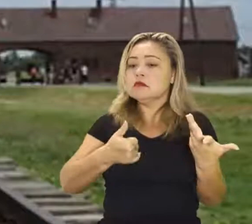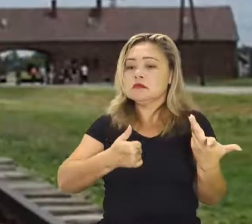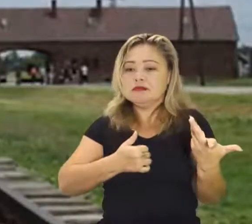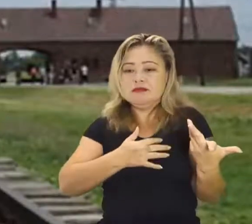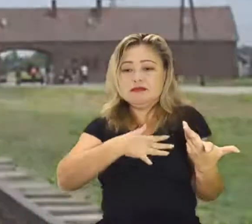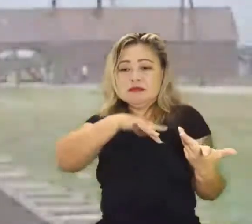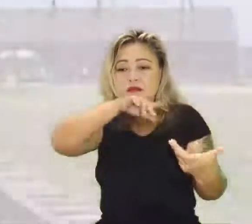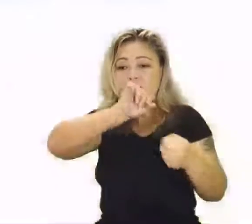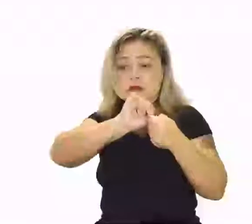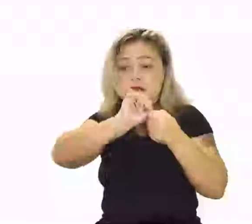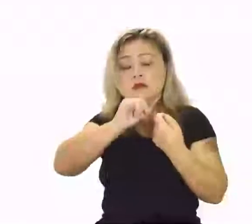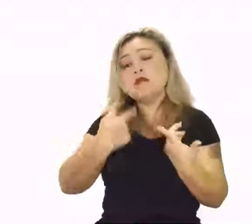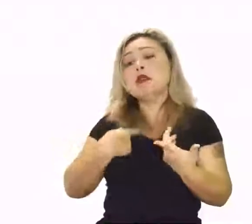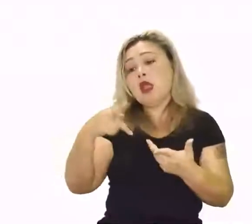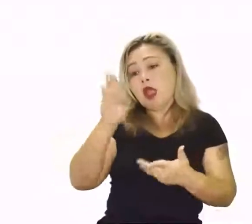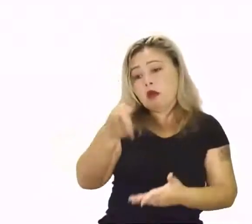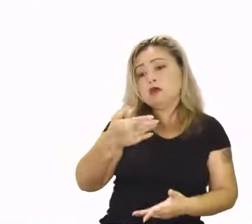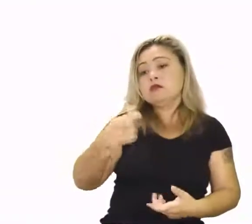vocês.